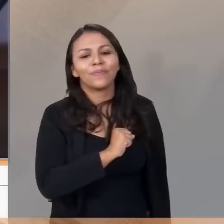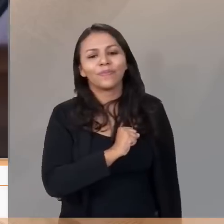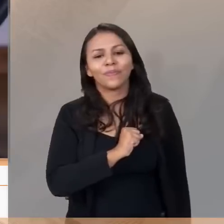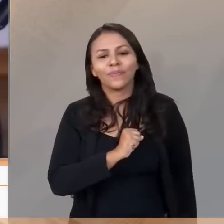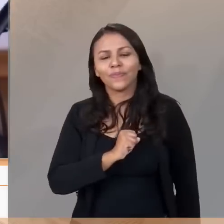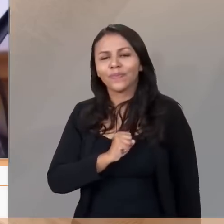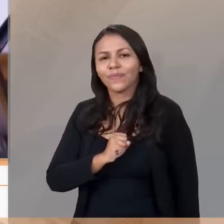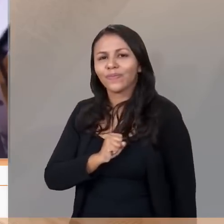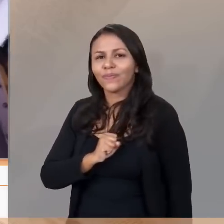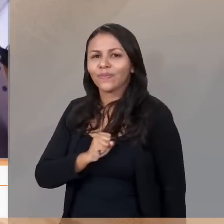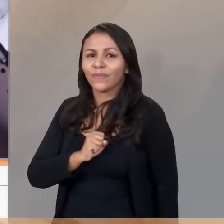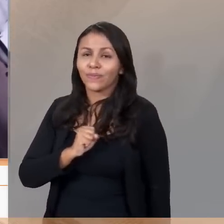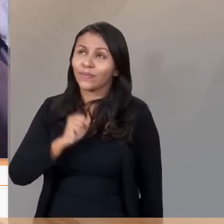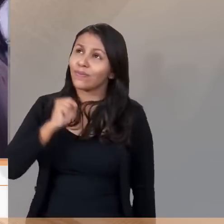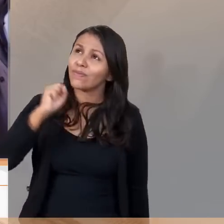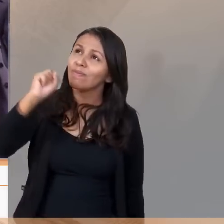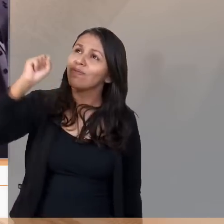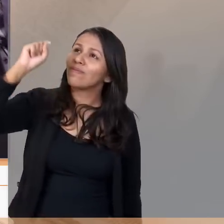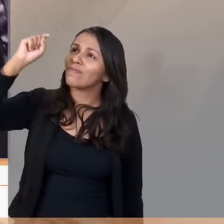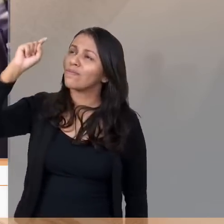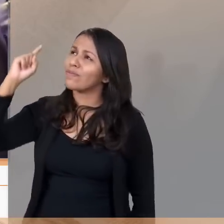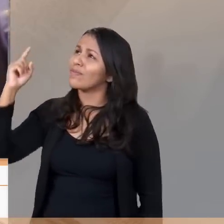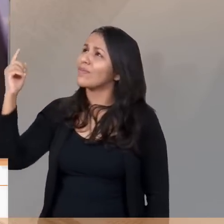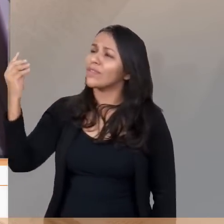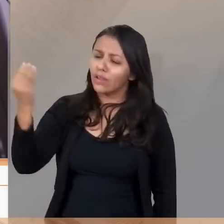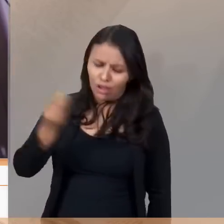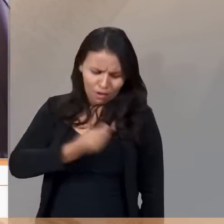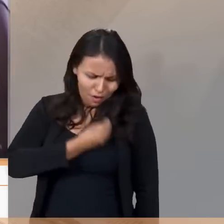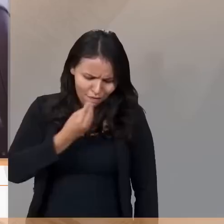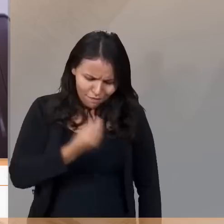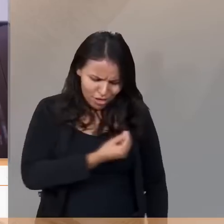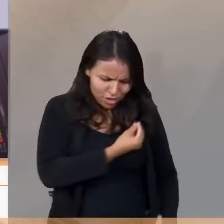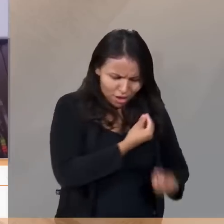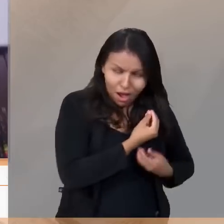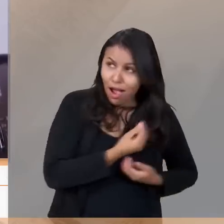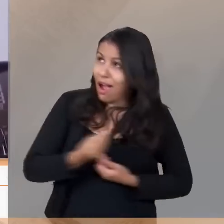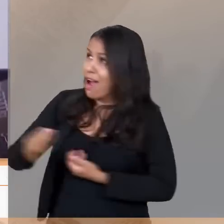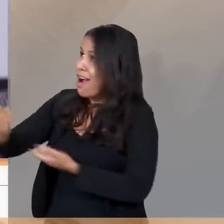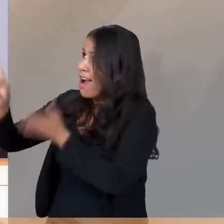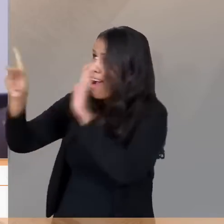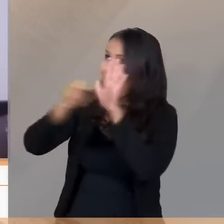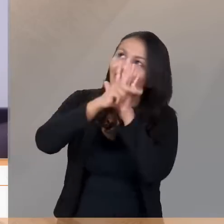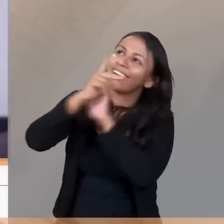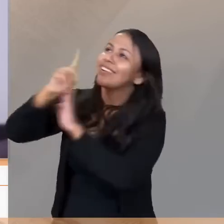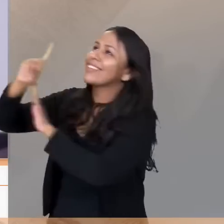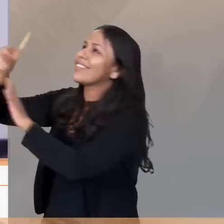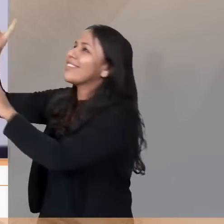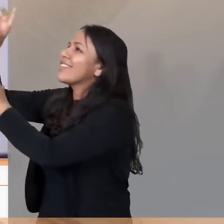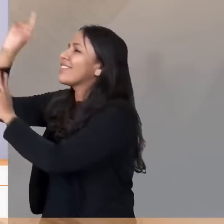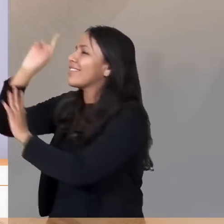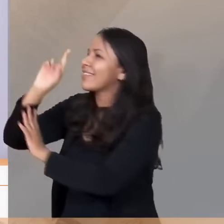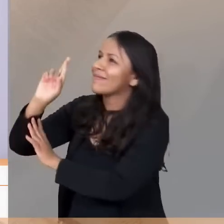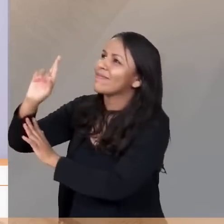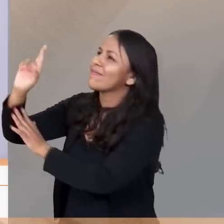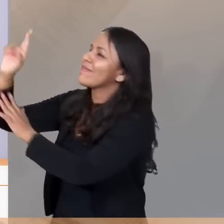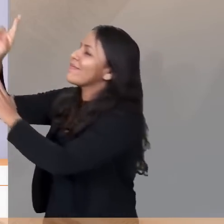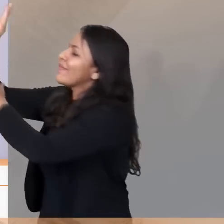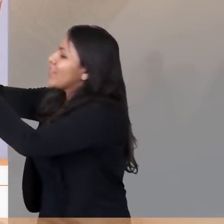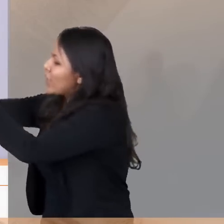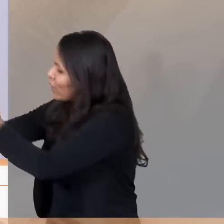amáveis. De ti vivemos, ó Senhor, e